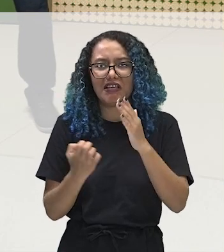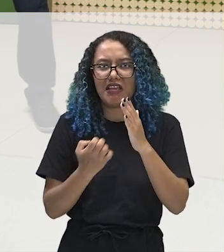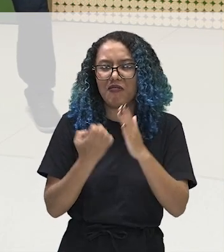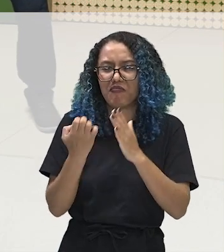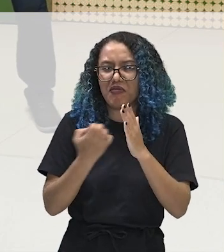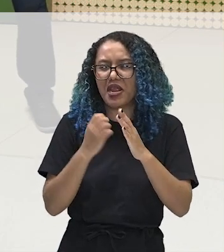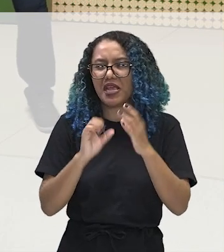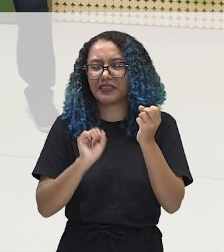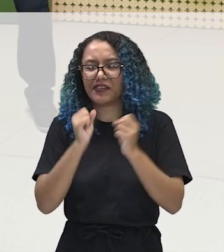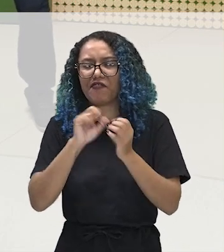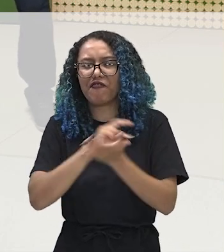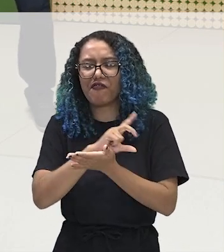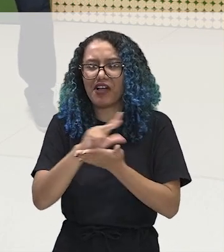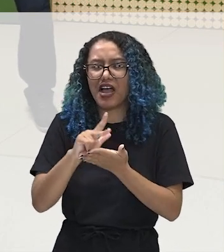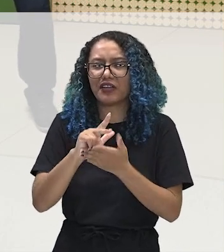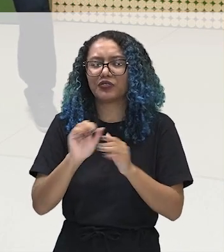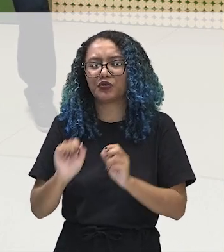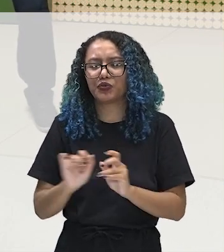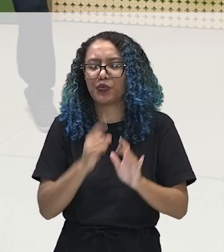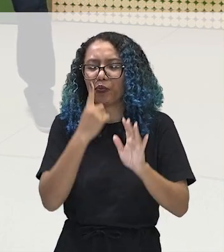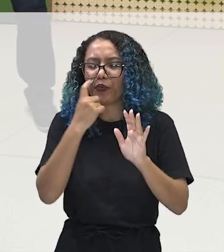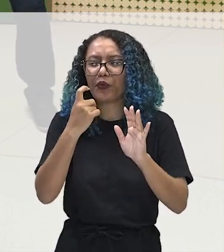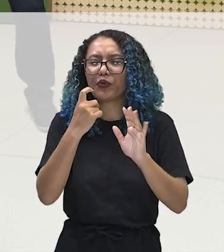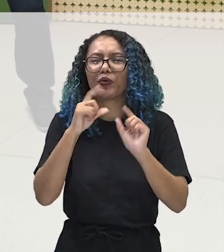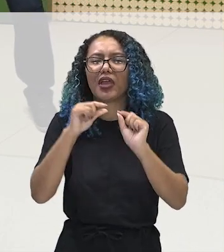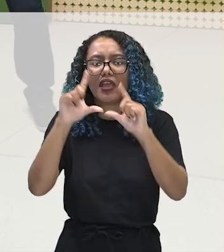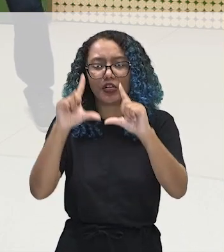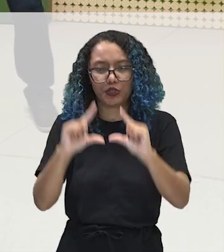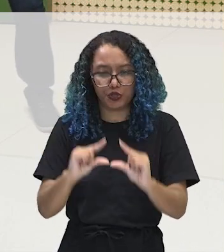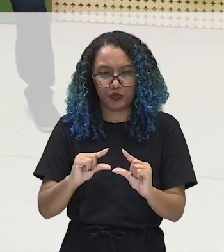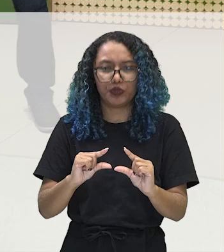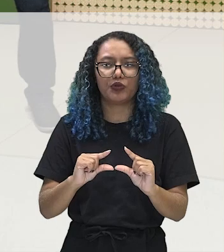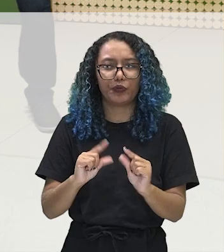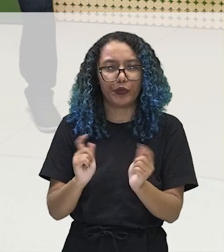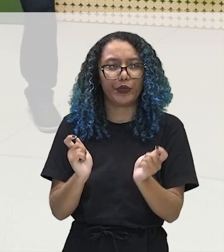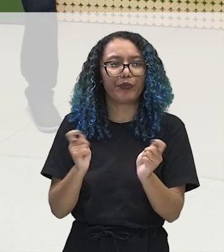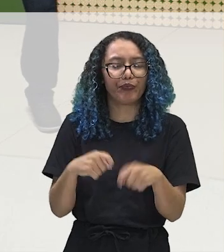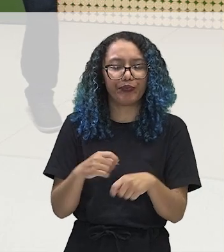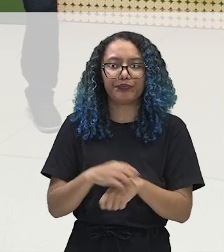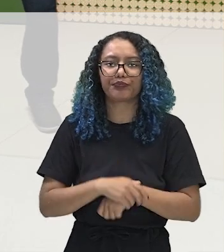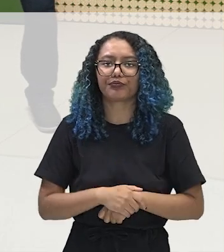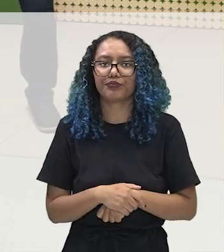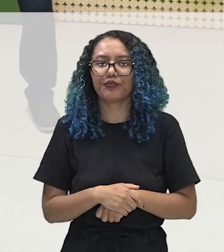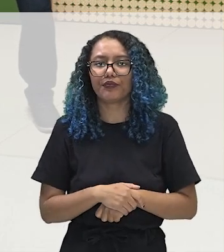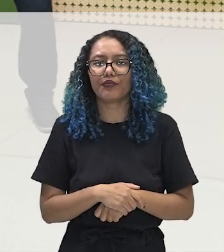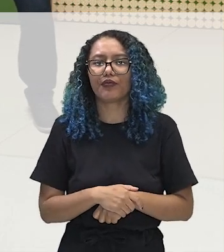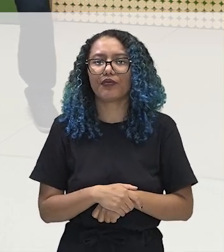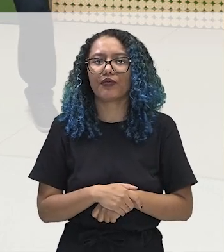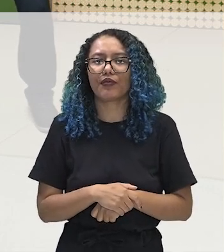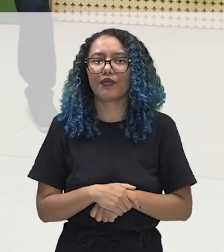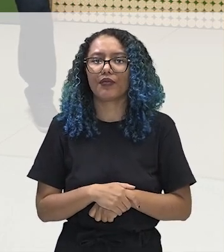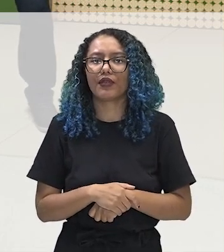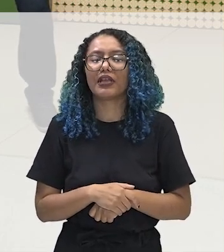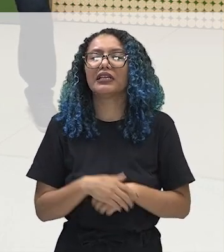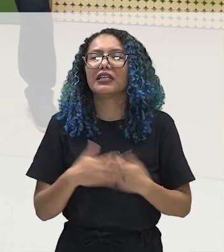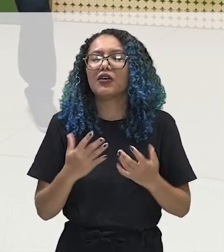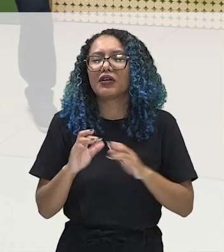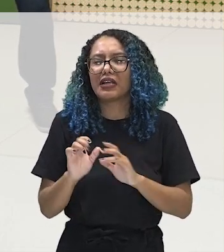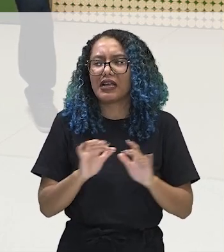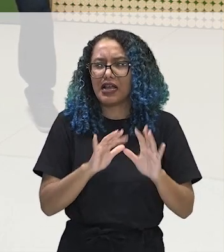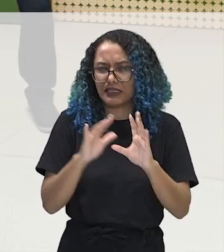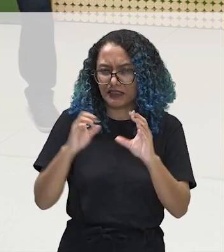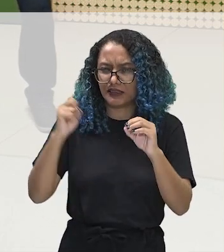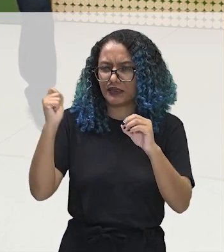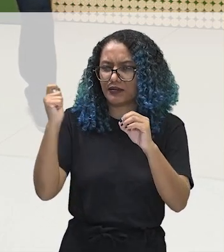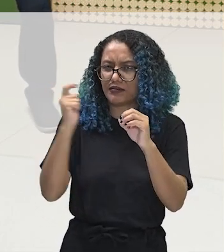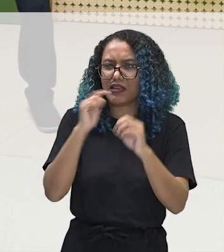ambiente. Lembrando que os gases do efeito estufa são aqueles gases que vão intensificar o efeito